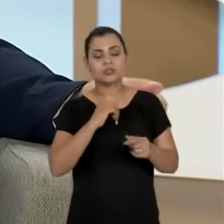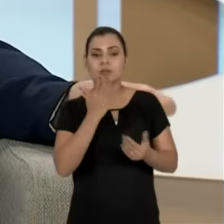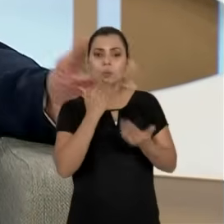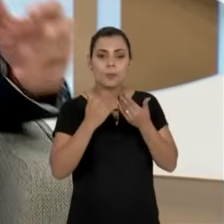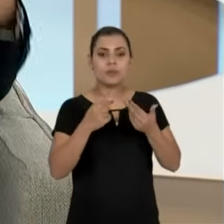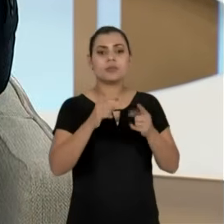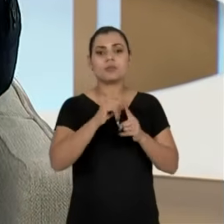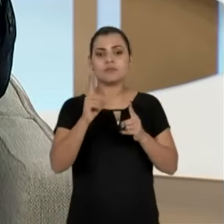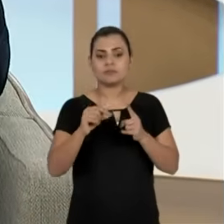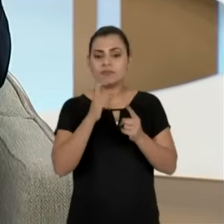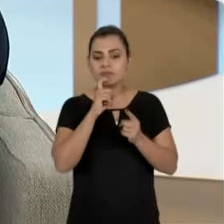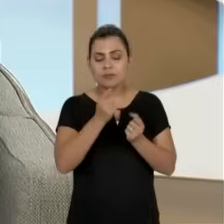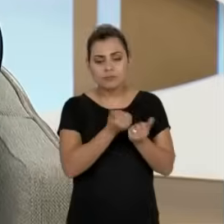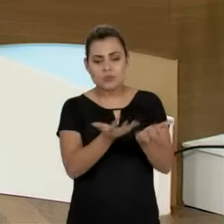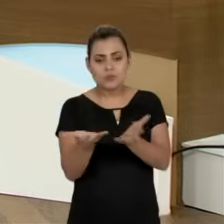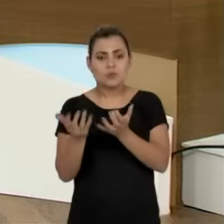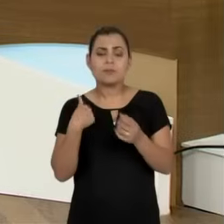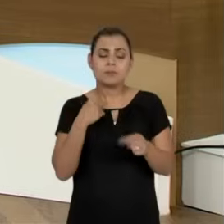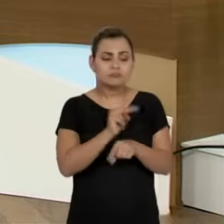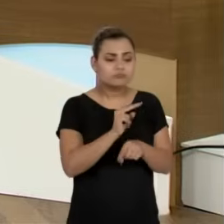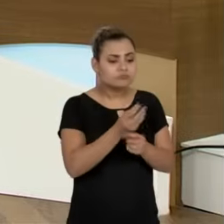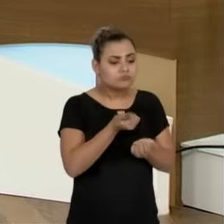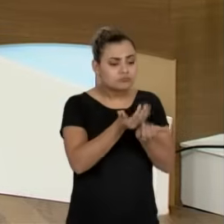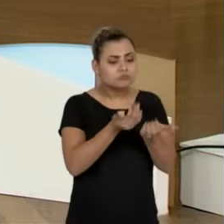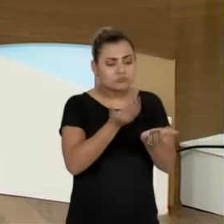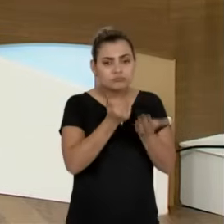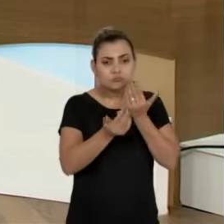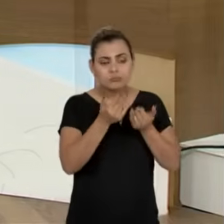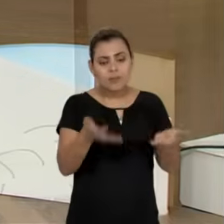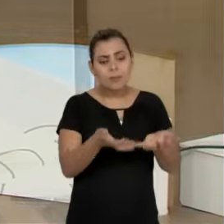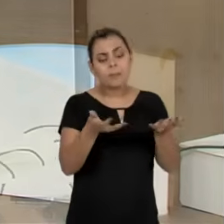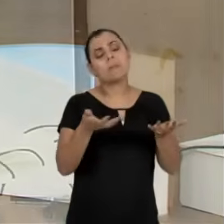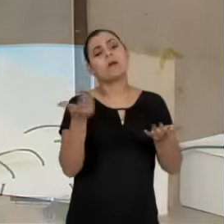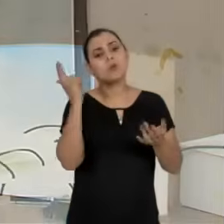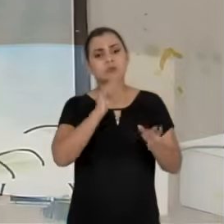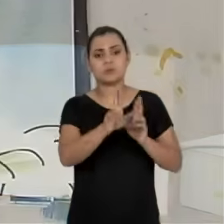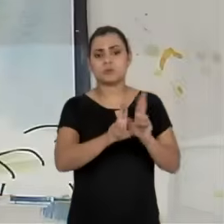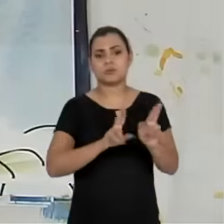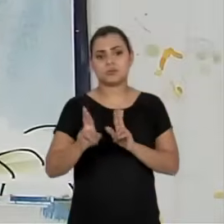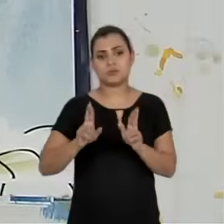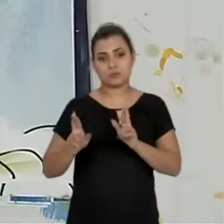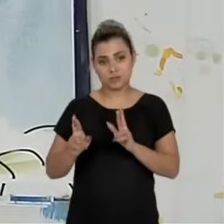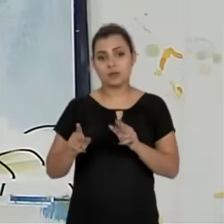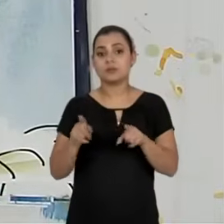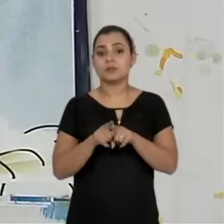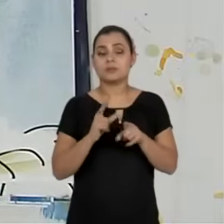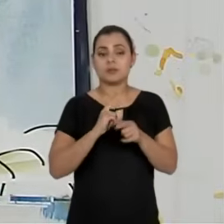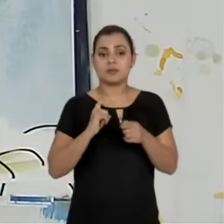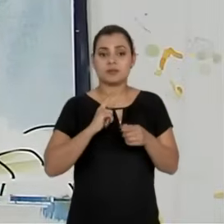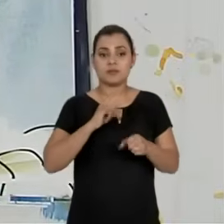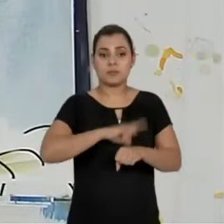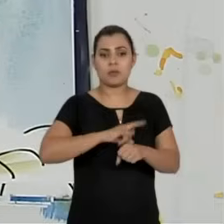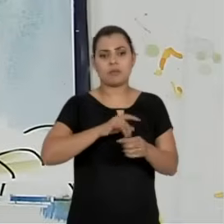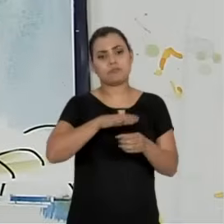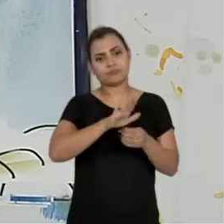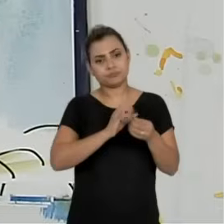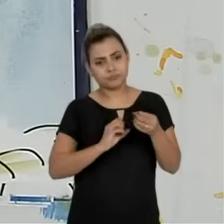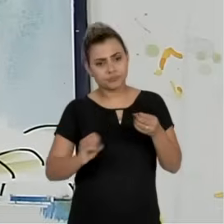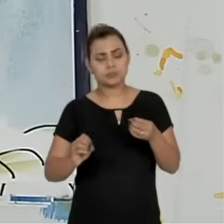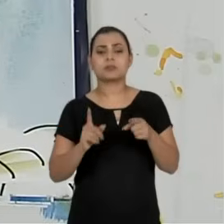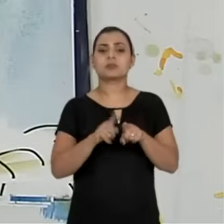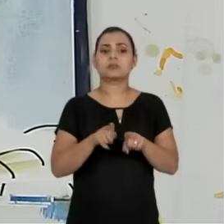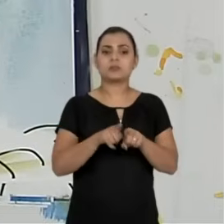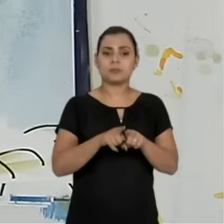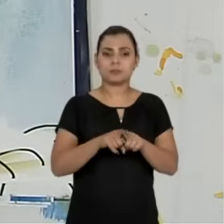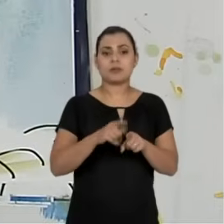aplicava. Então, a gente foi trabalhando com coisas muito práticas e foi conseguindo resultados. Colocamos sanitários a 100%, distribuição